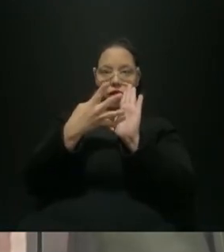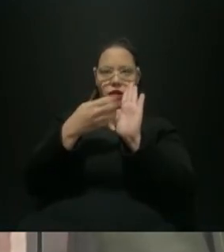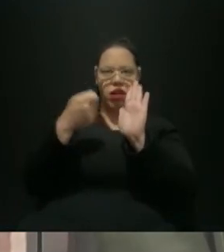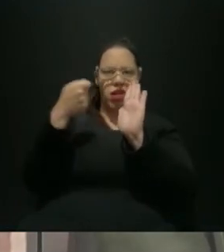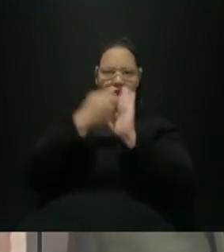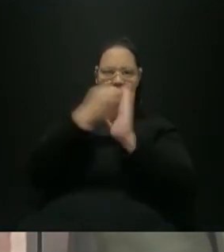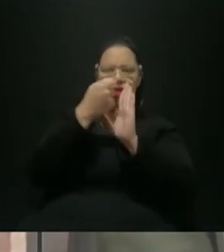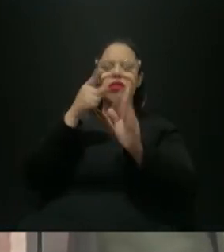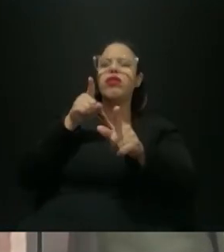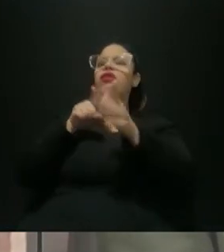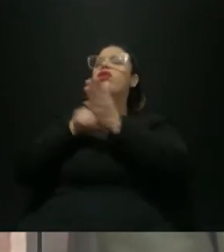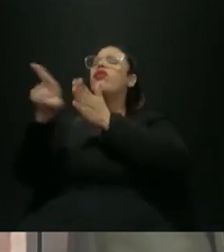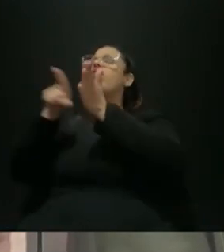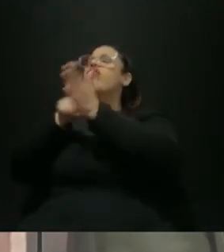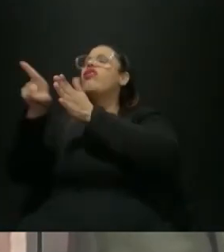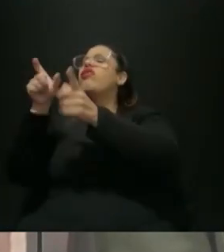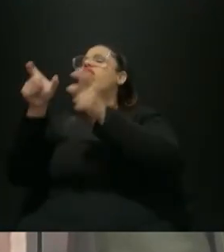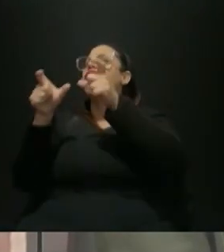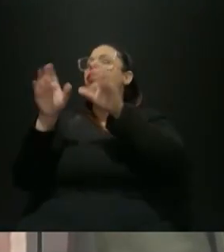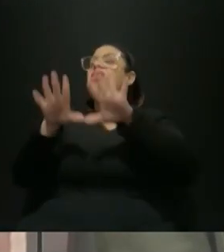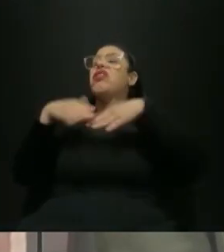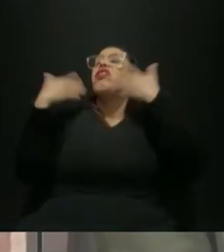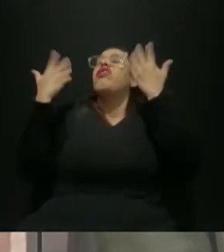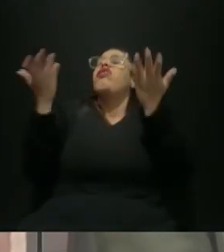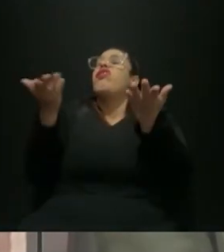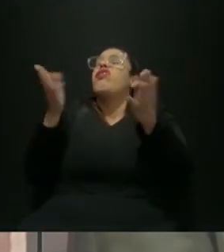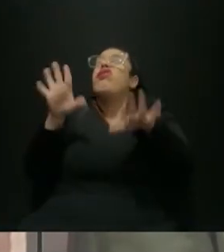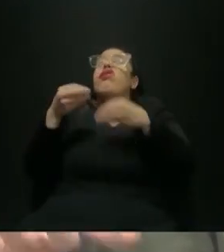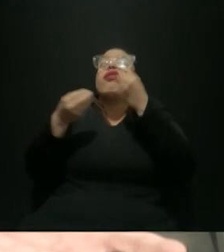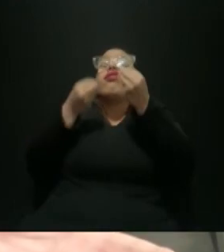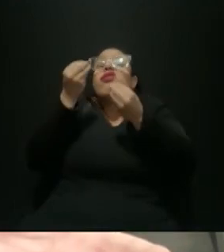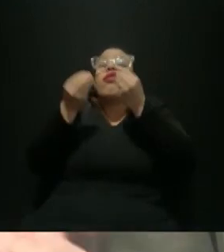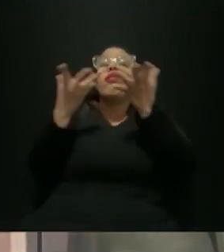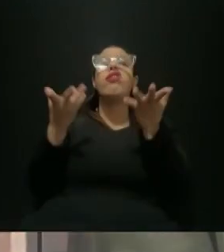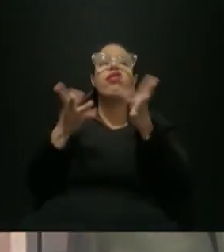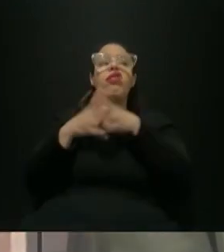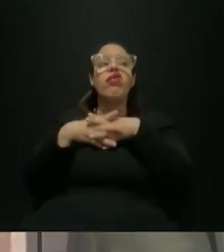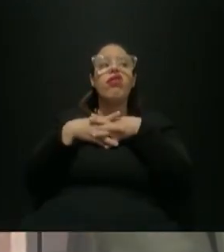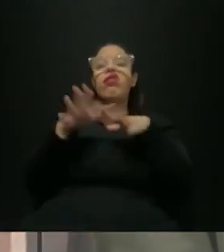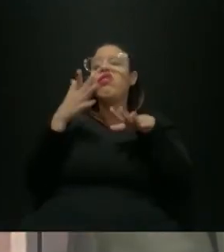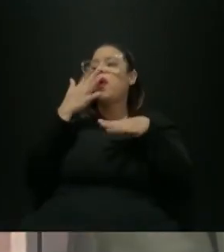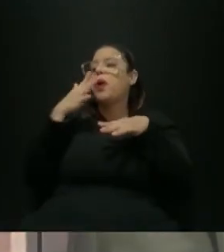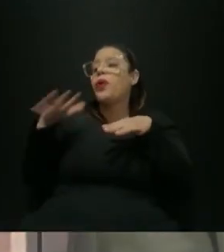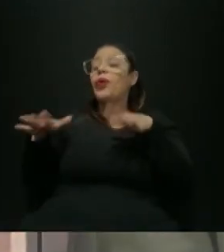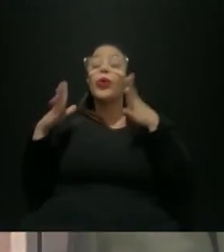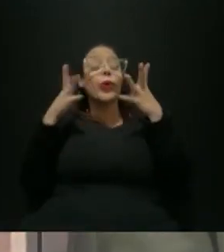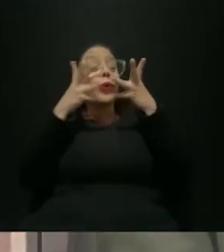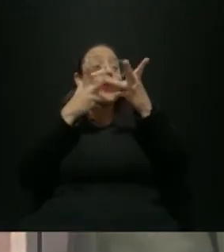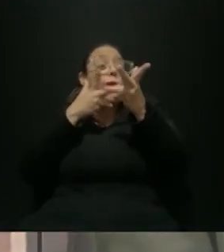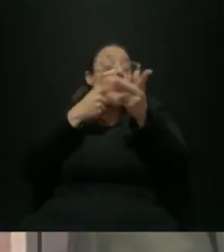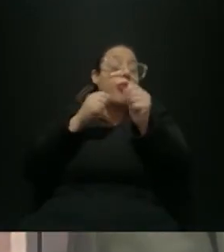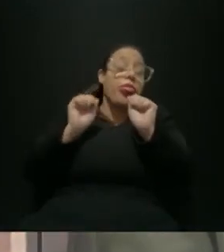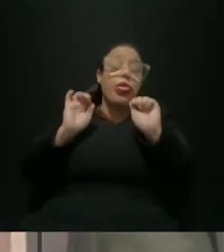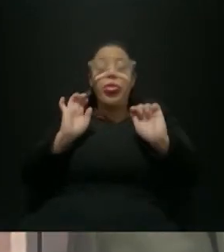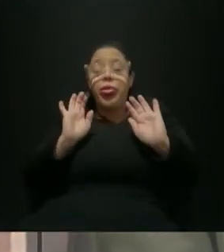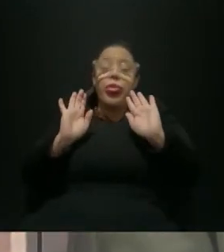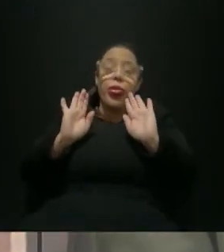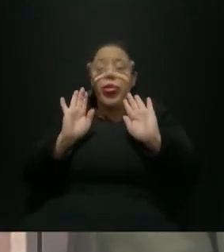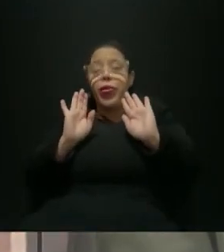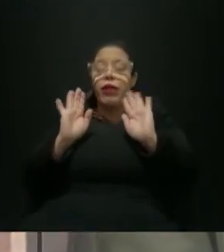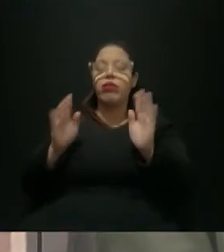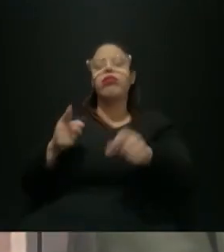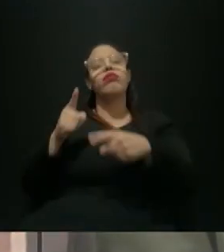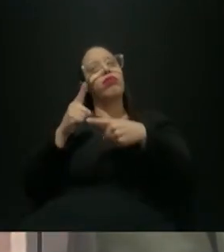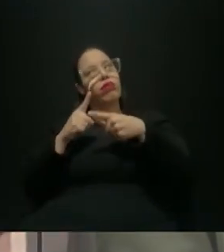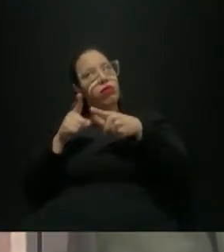por que existe isso e para quê? Porque criança é um serzinho bonitinho, é indefeso? Também. Mas tem uma